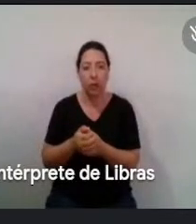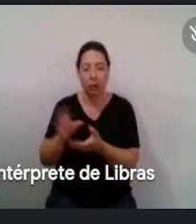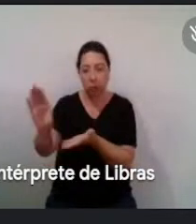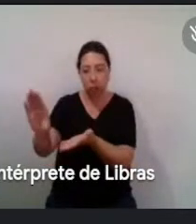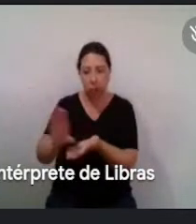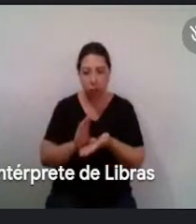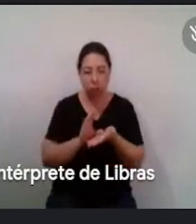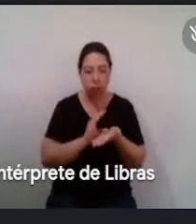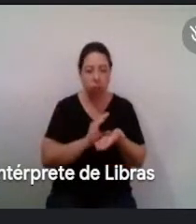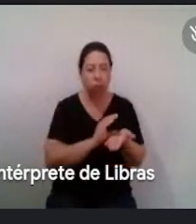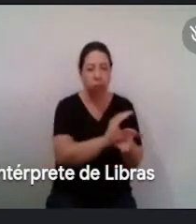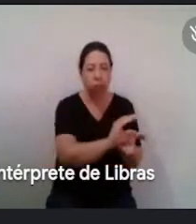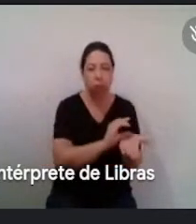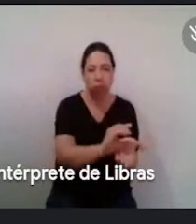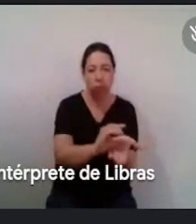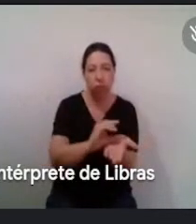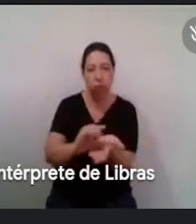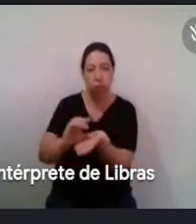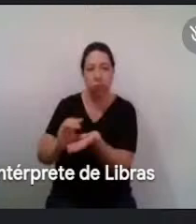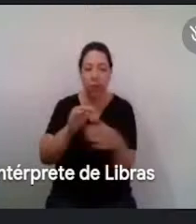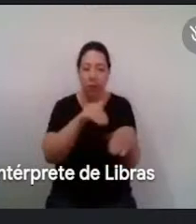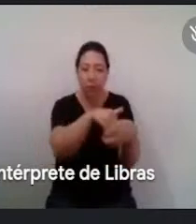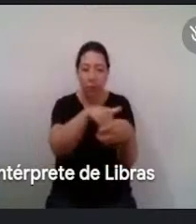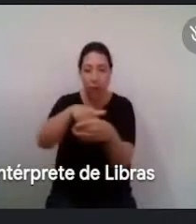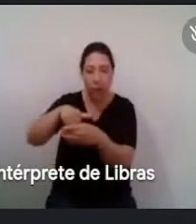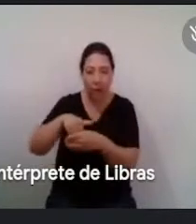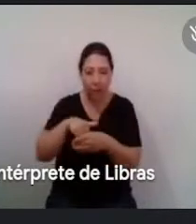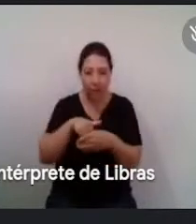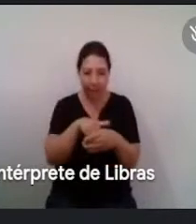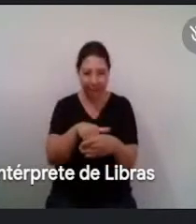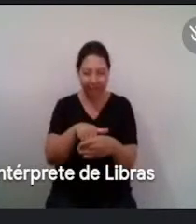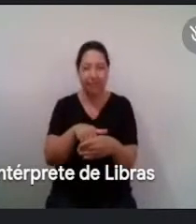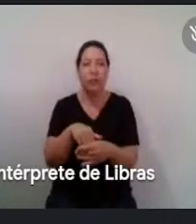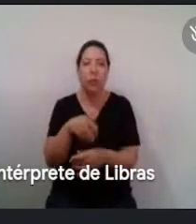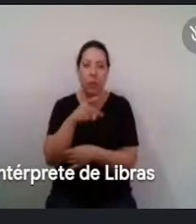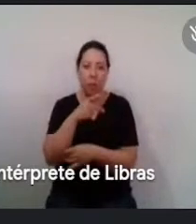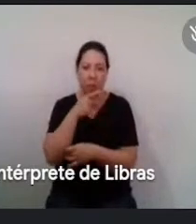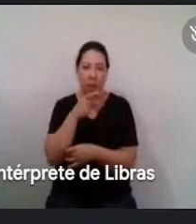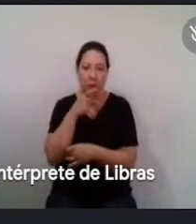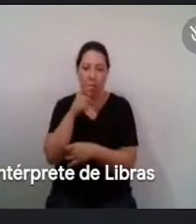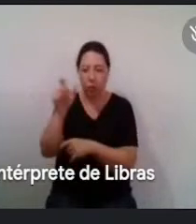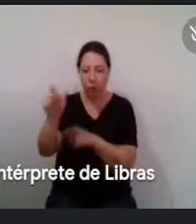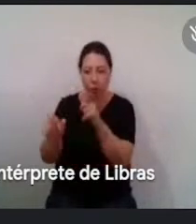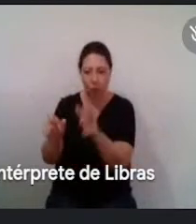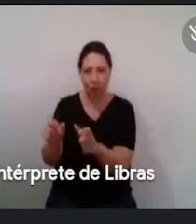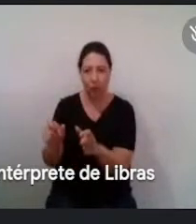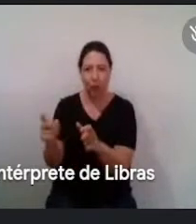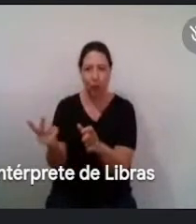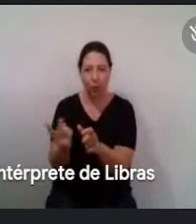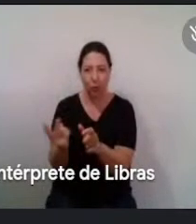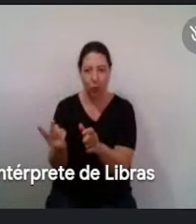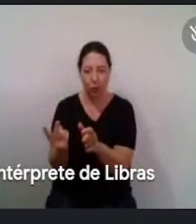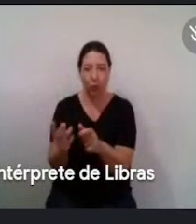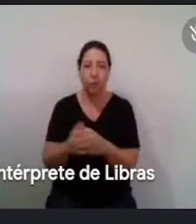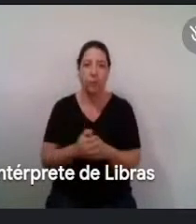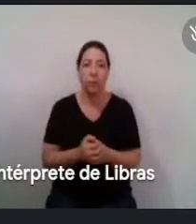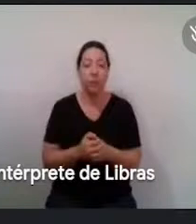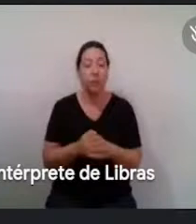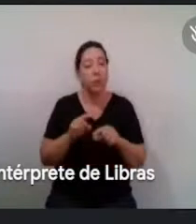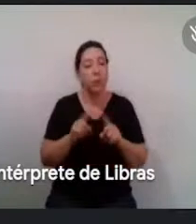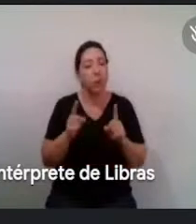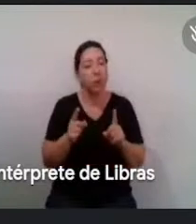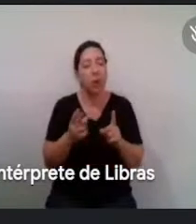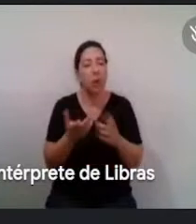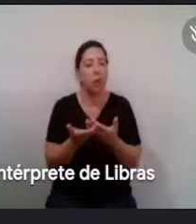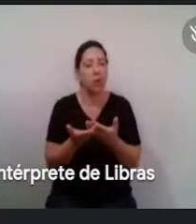de máscara com o número e símbolo do partido dos candidatos recorridos. A demanda foi julgada improcedente por ausência